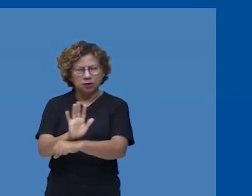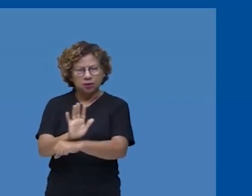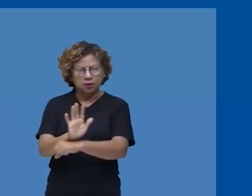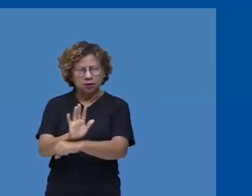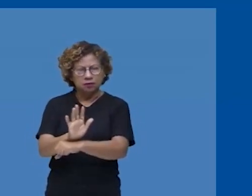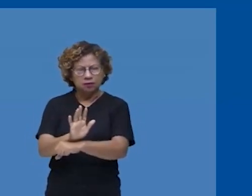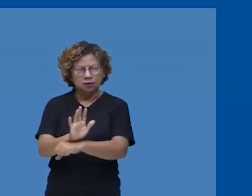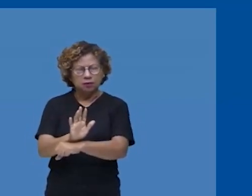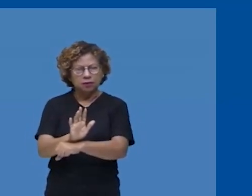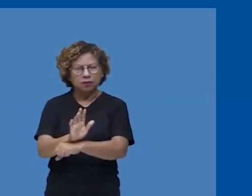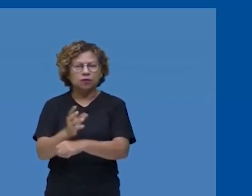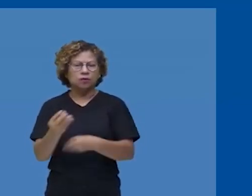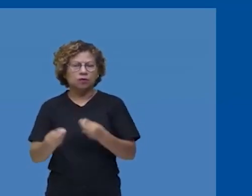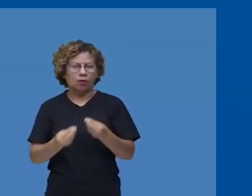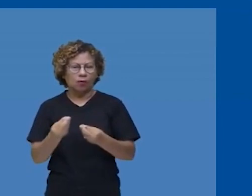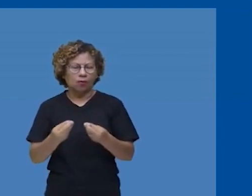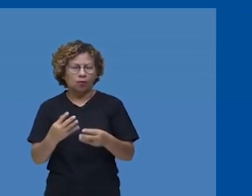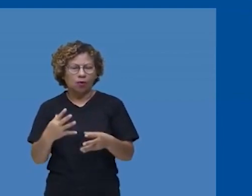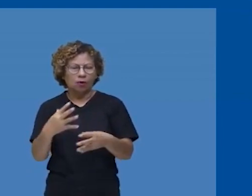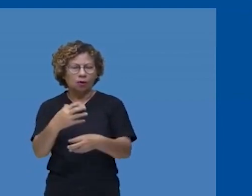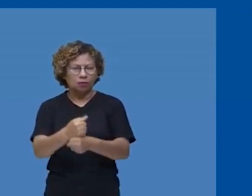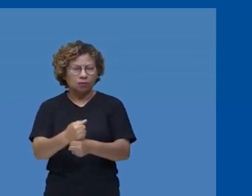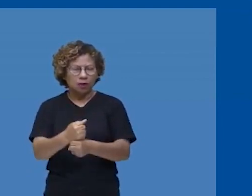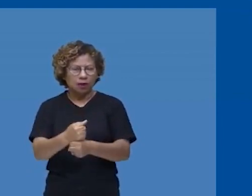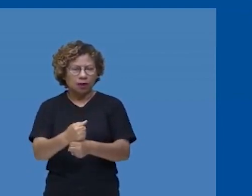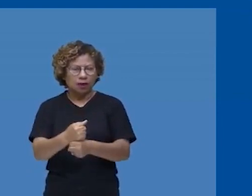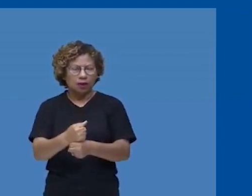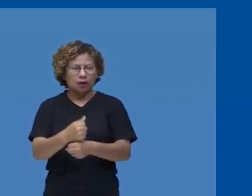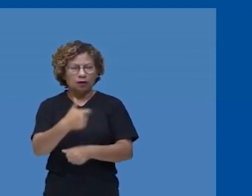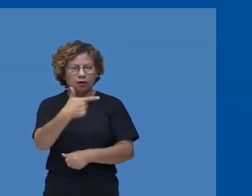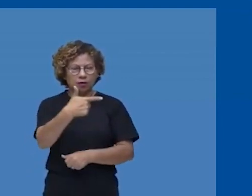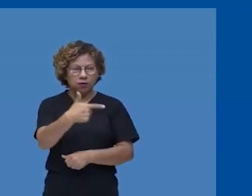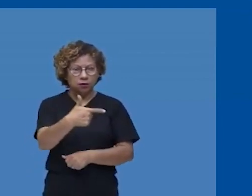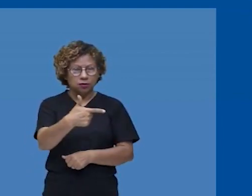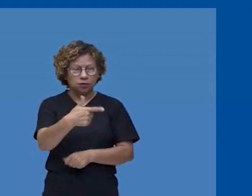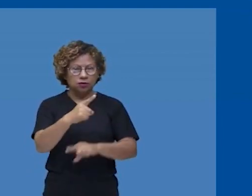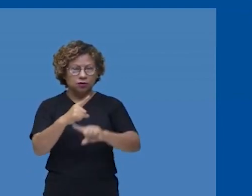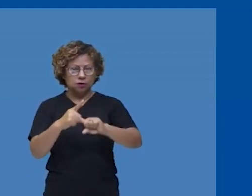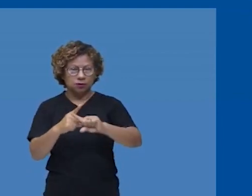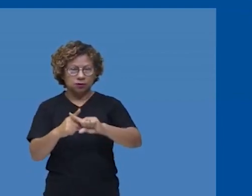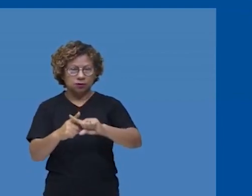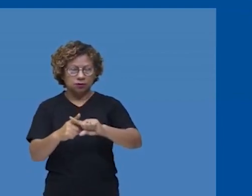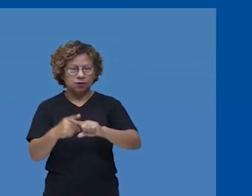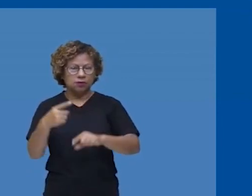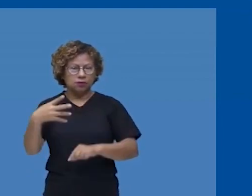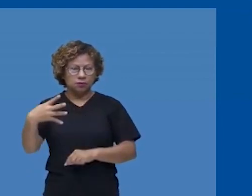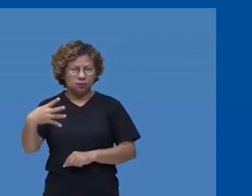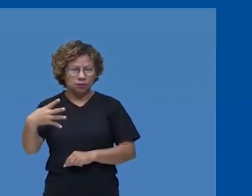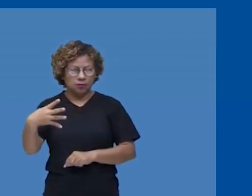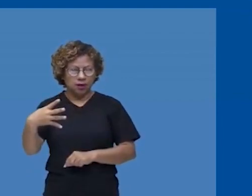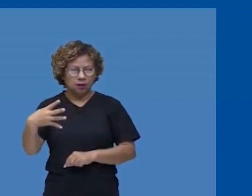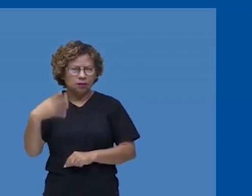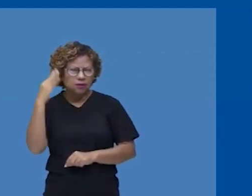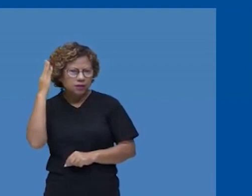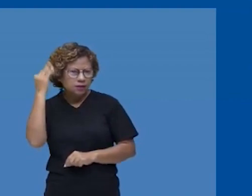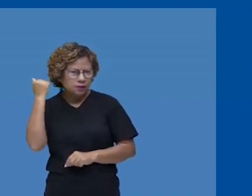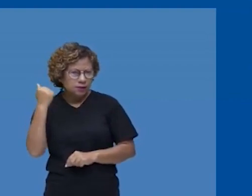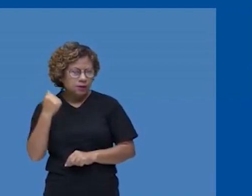calcular, por exemplo, 2 vezes o 4, sabendo a